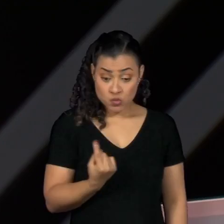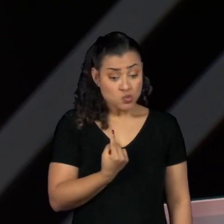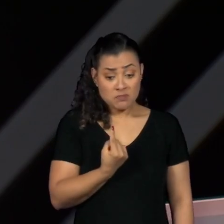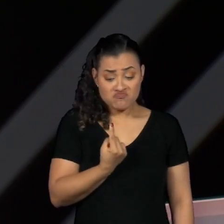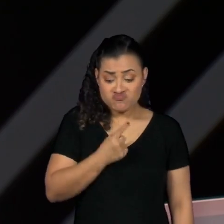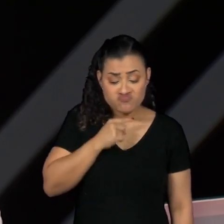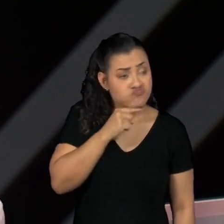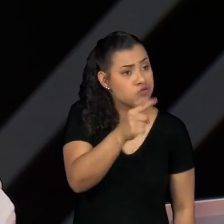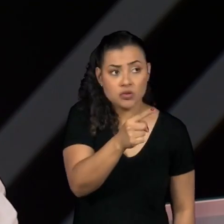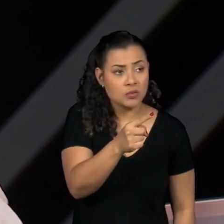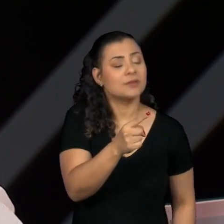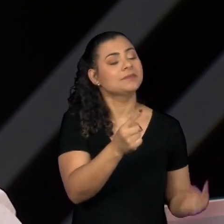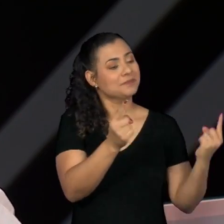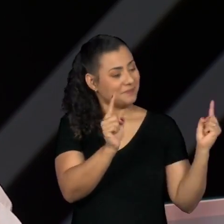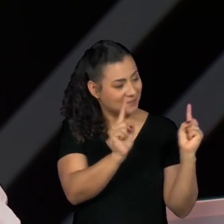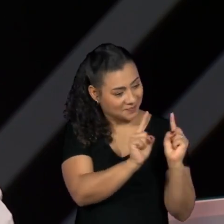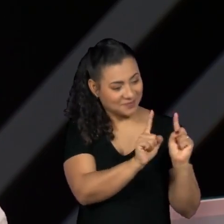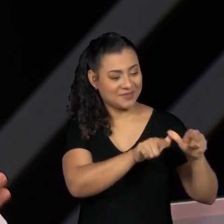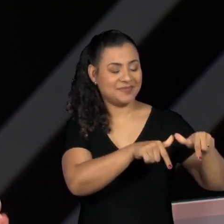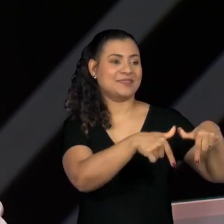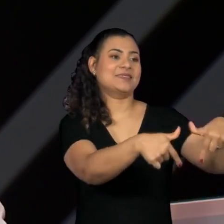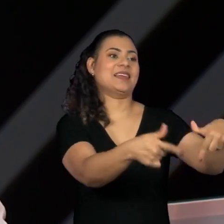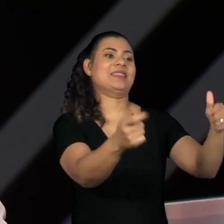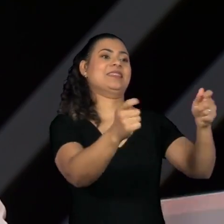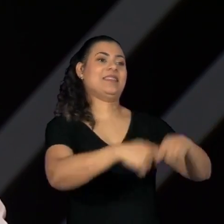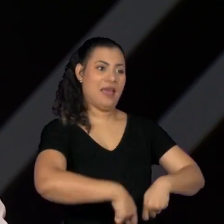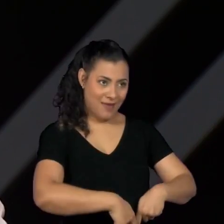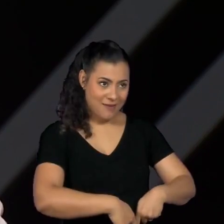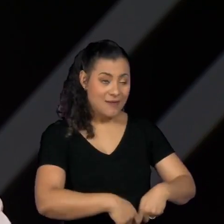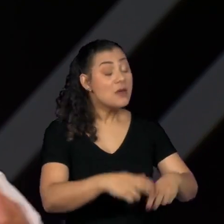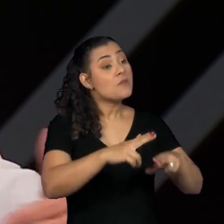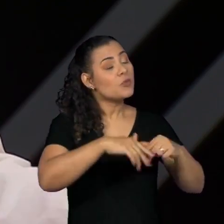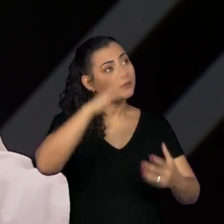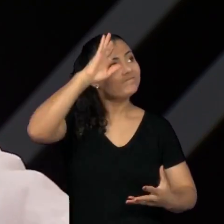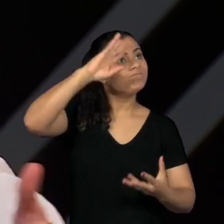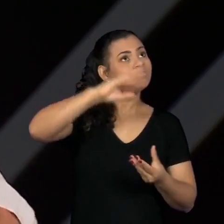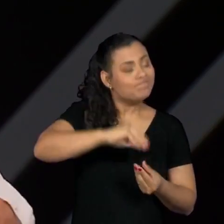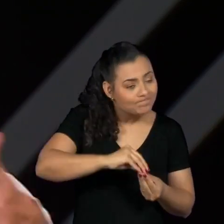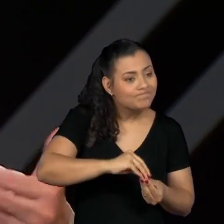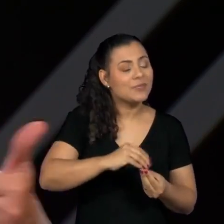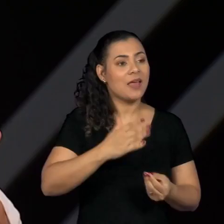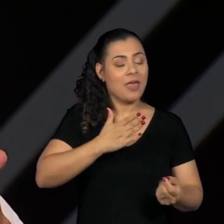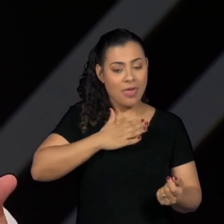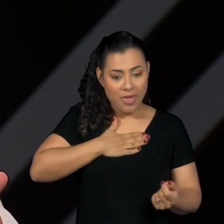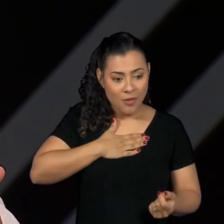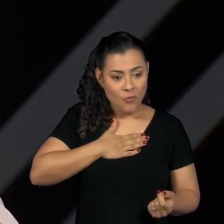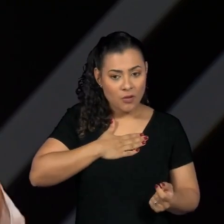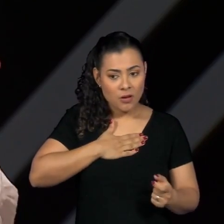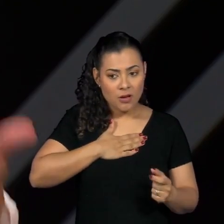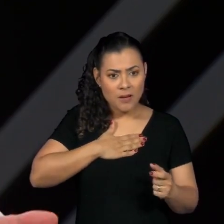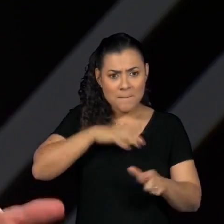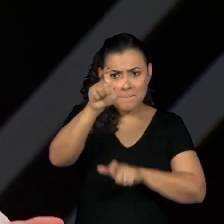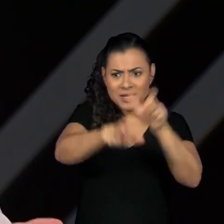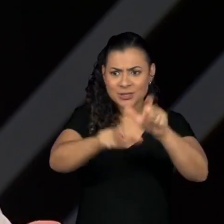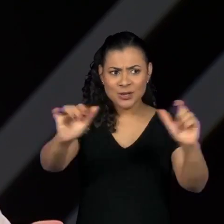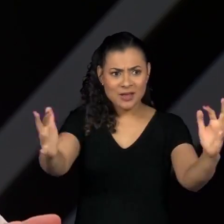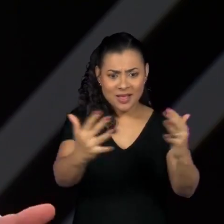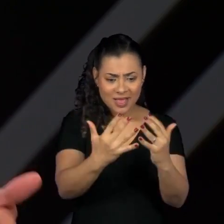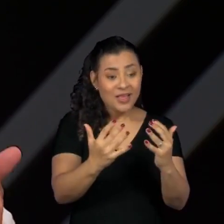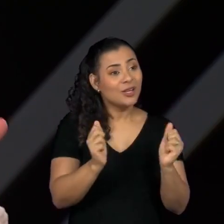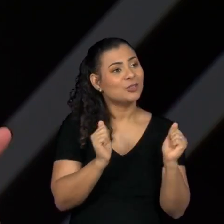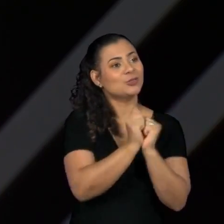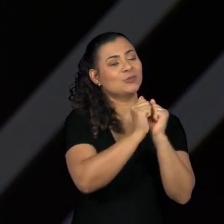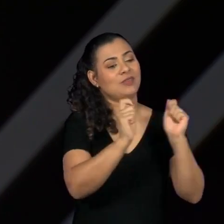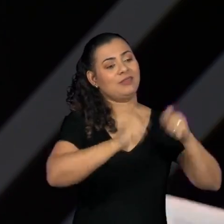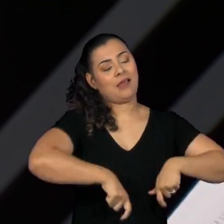Então, essa minha compreensão me leva a me juntar com as pessoas e a fazermos juntas, porque